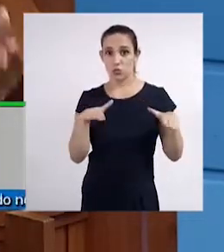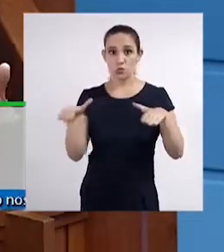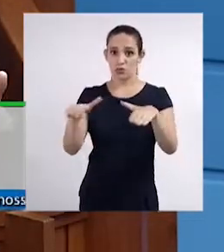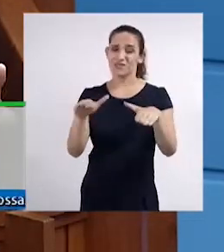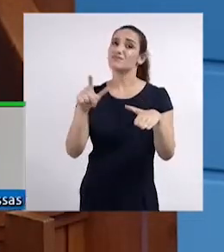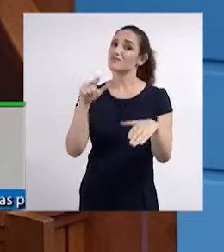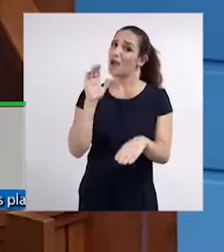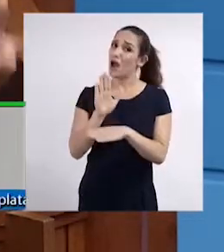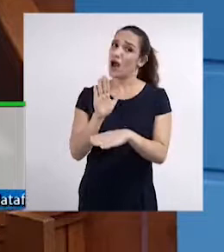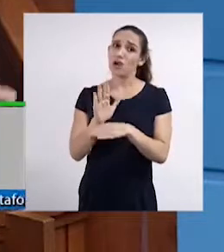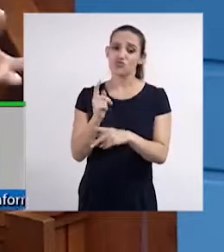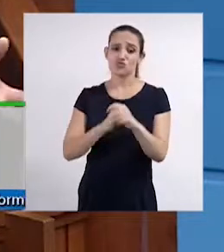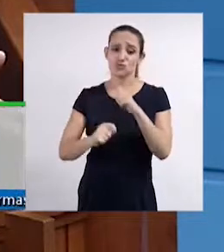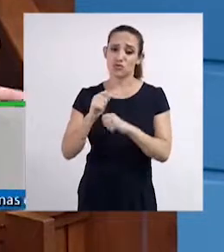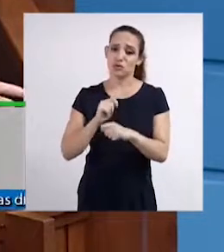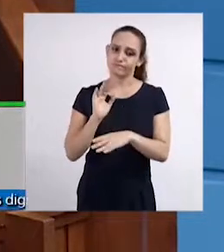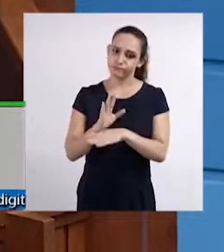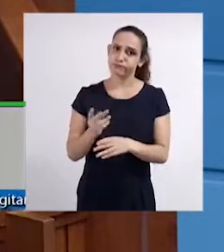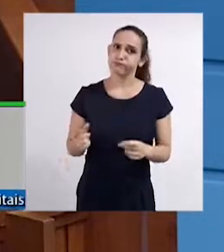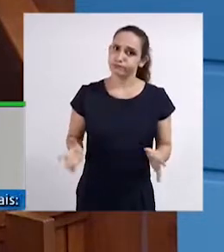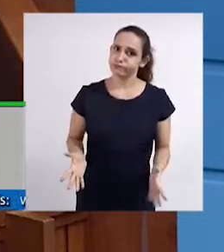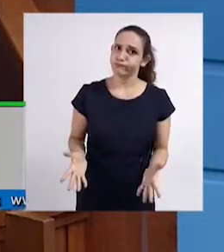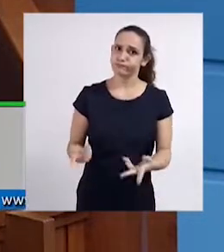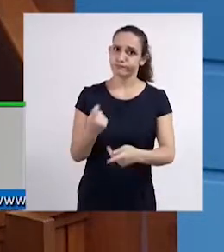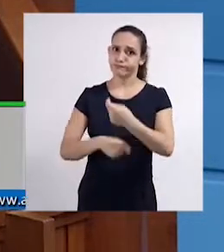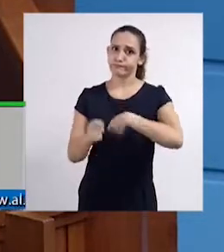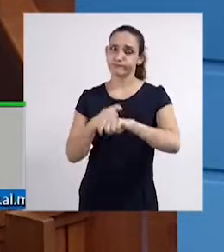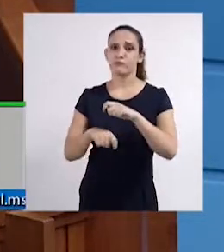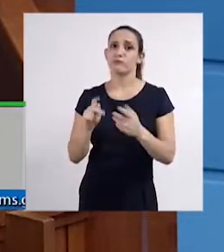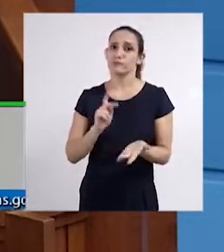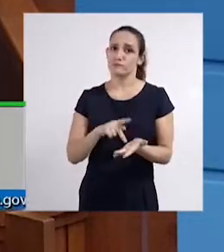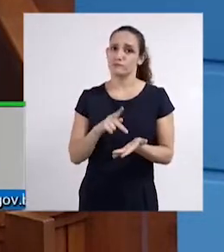contribui imensamente economicamente para o nosso estado.